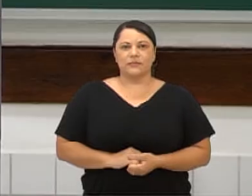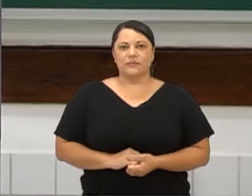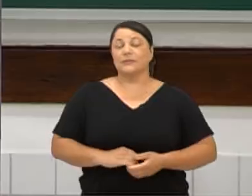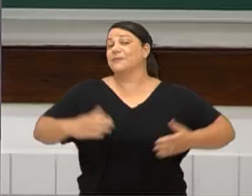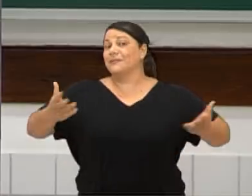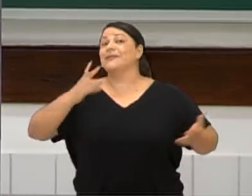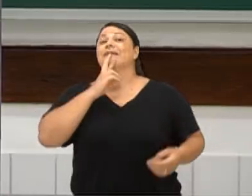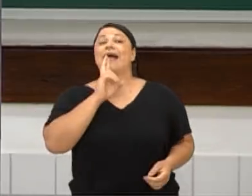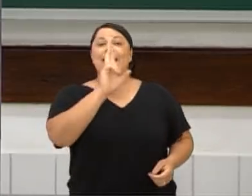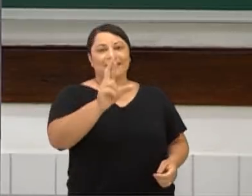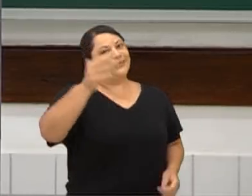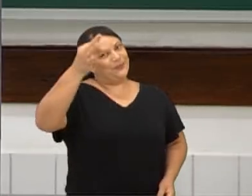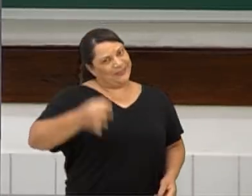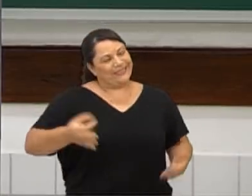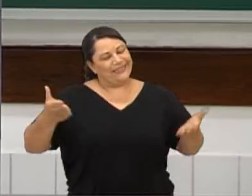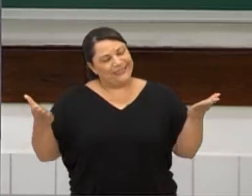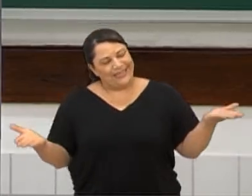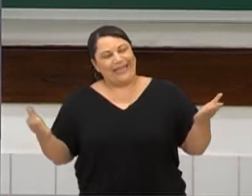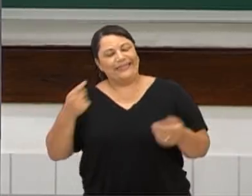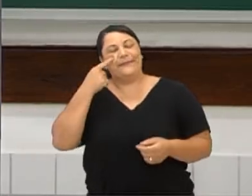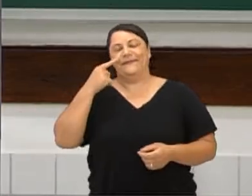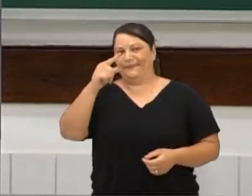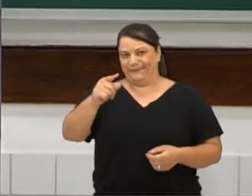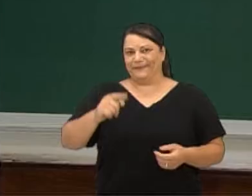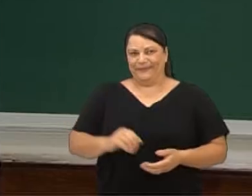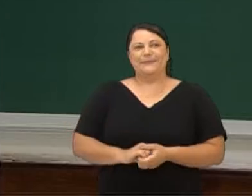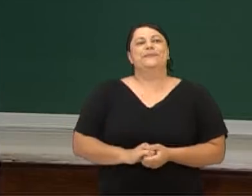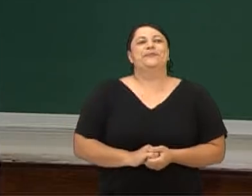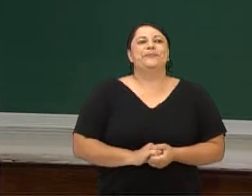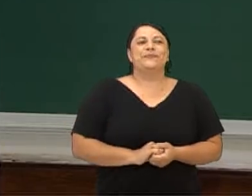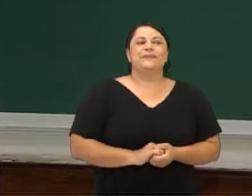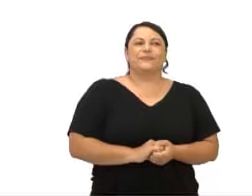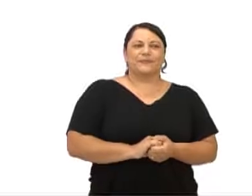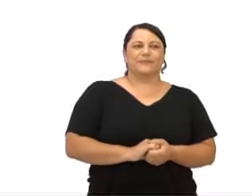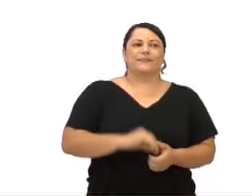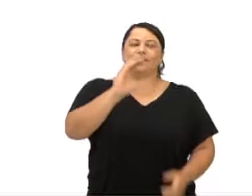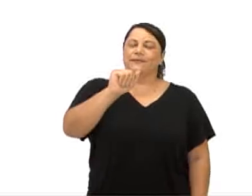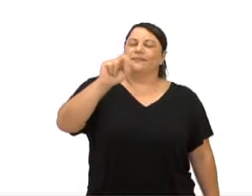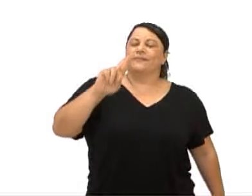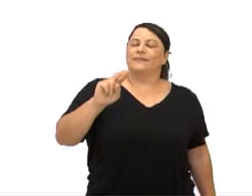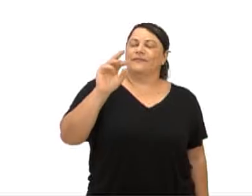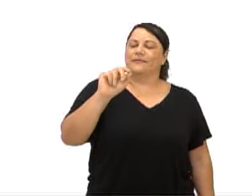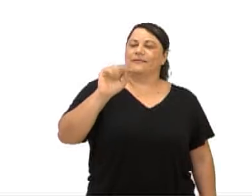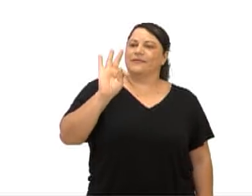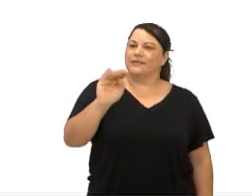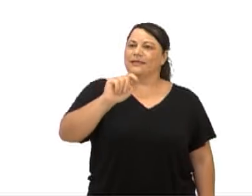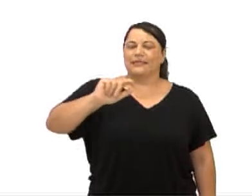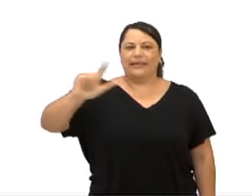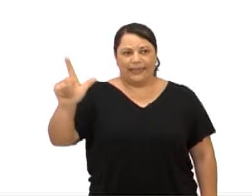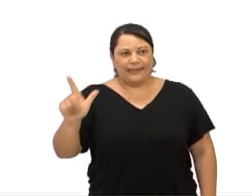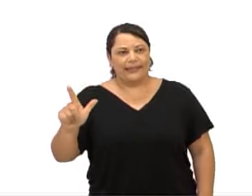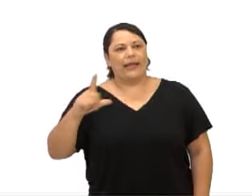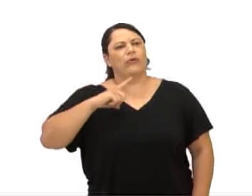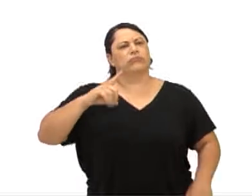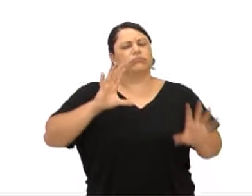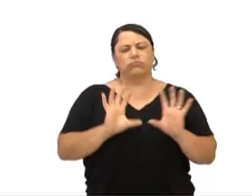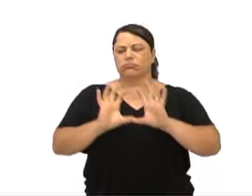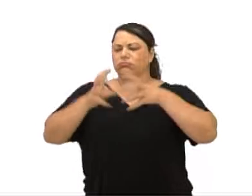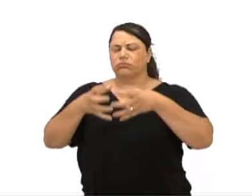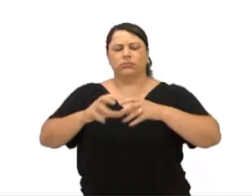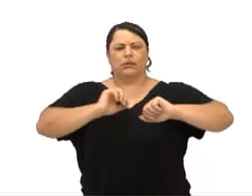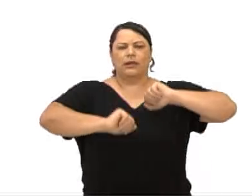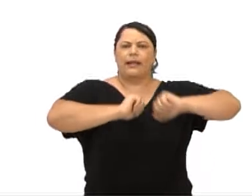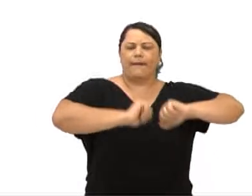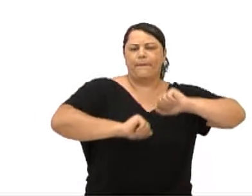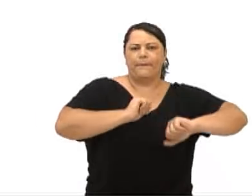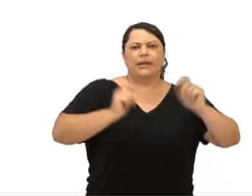E a resposta certa é, vamos conferir? Vamos lá? O cartel consistia em um conjunto de empresas